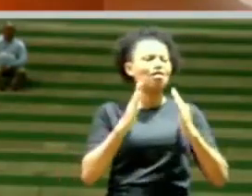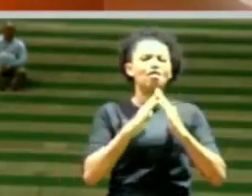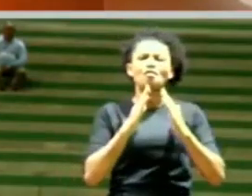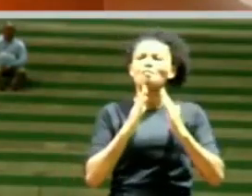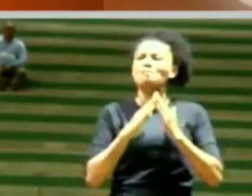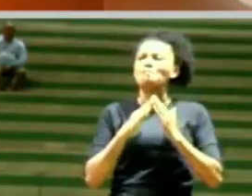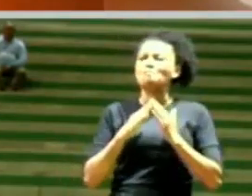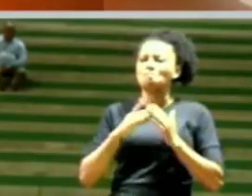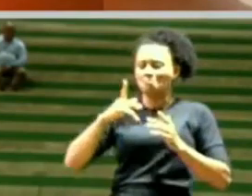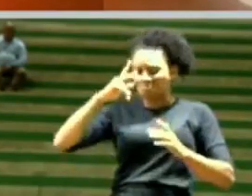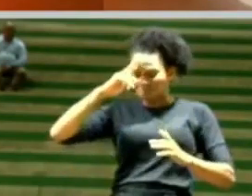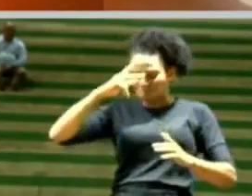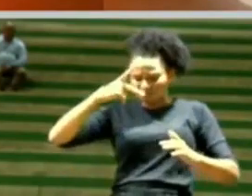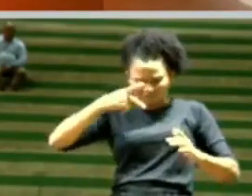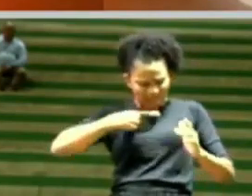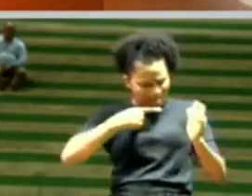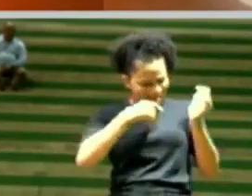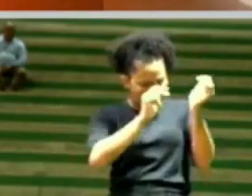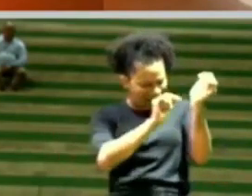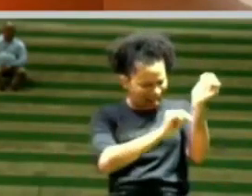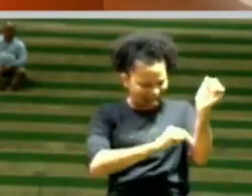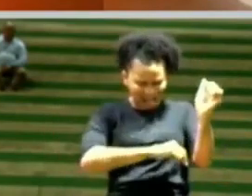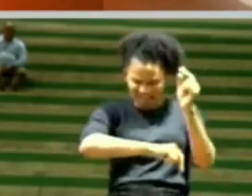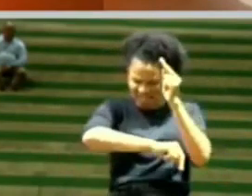porque ela se automutilou.